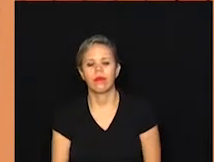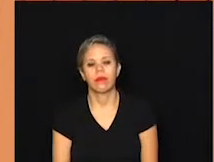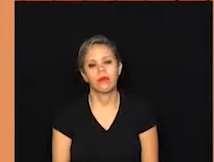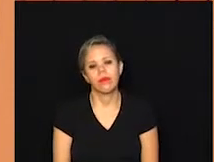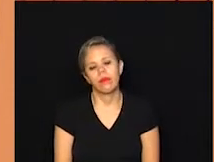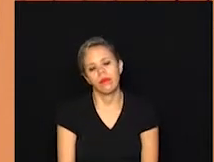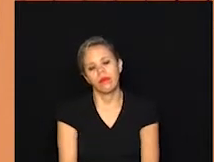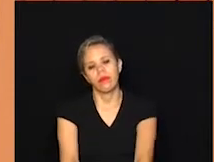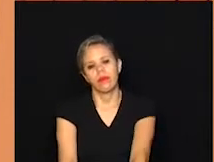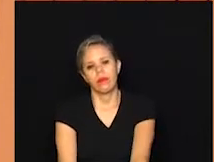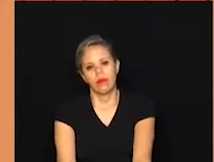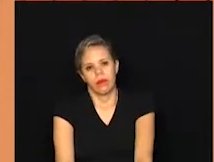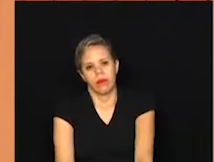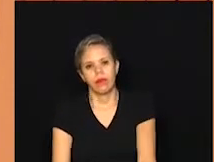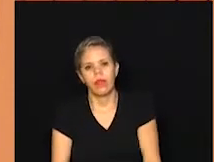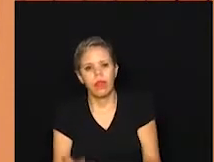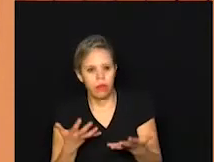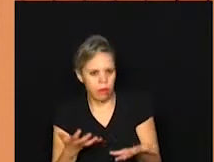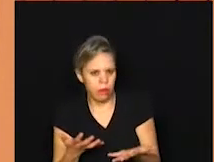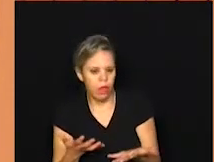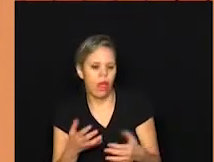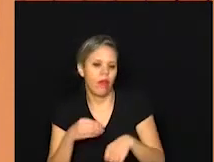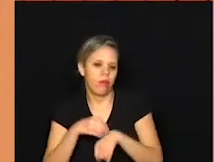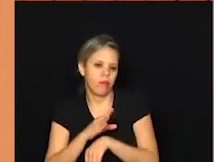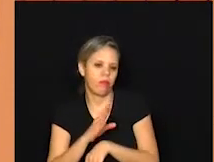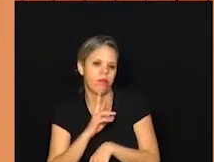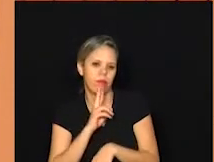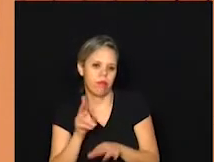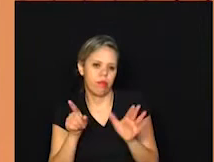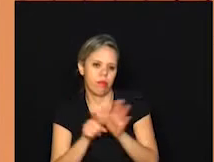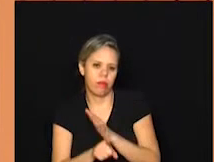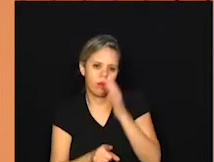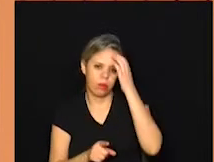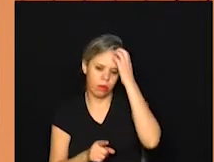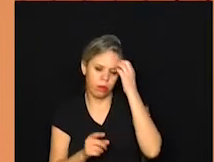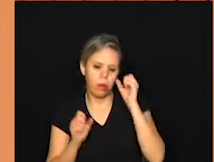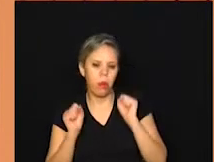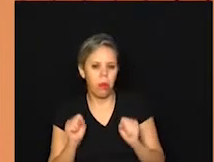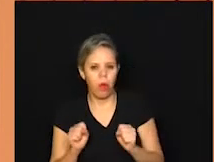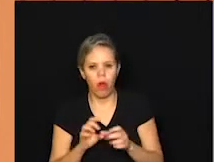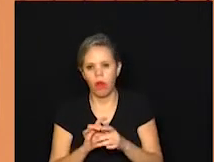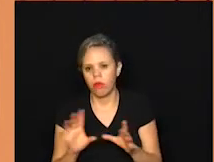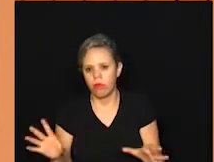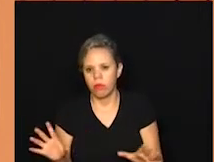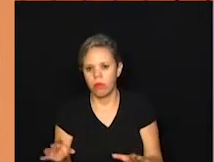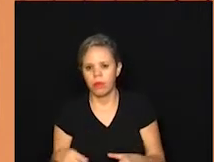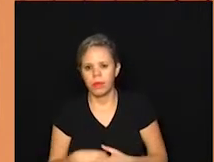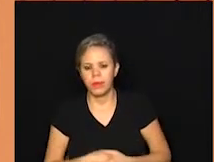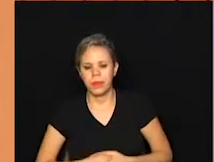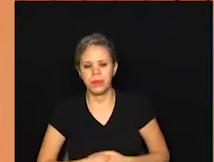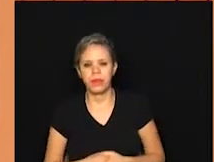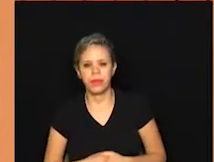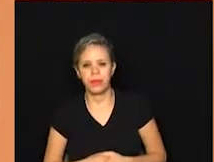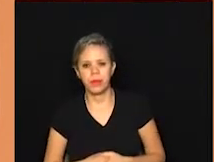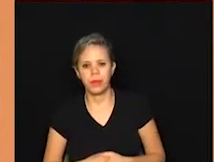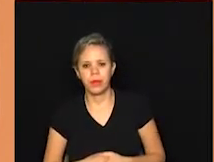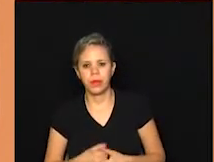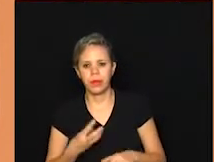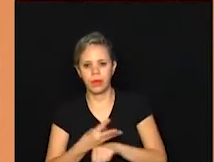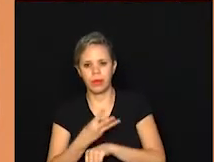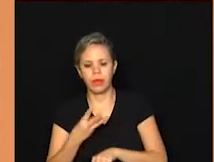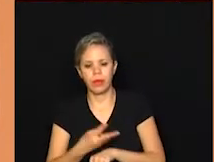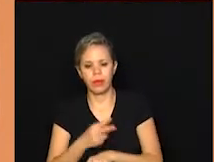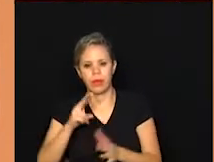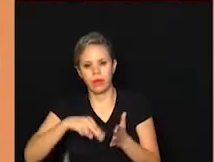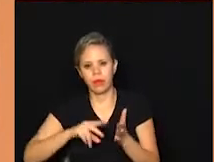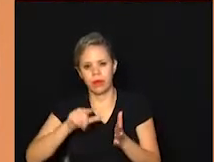19978293776. Então, todo mundo que quiser fazer contribuições, chegaram já algumas contribuições aqui pelo nosso número de zap, né, que eu vou ler